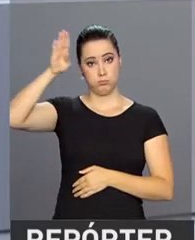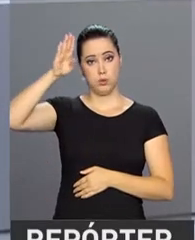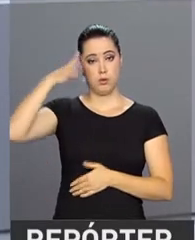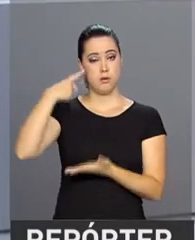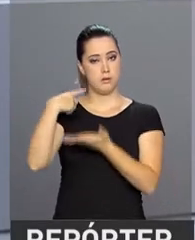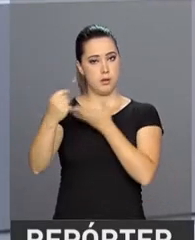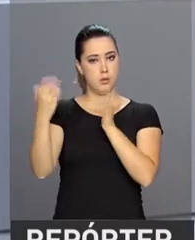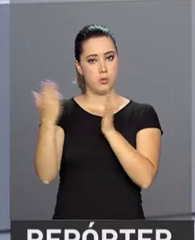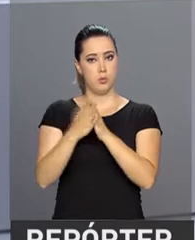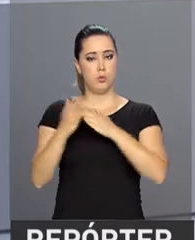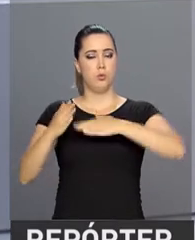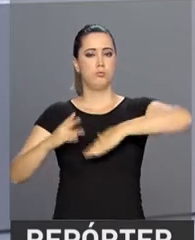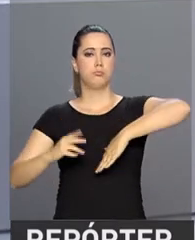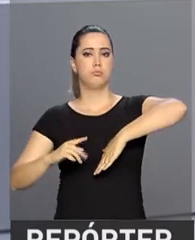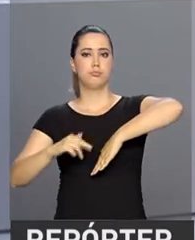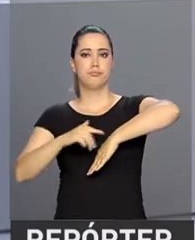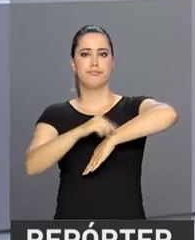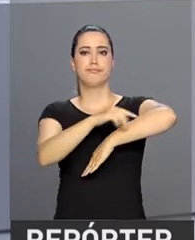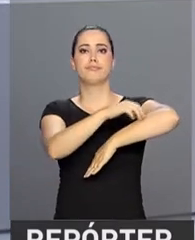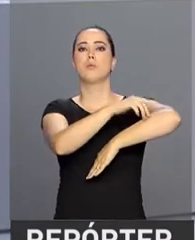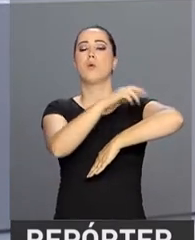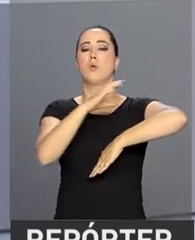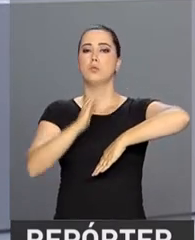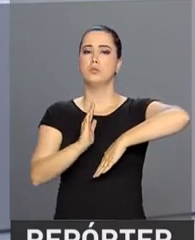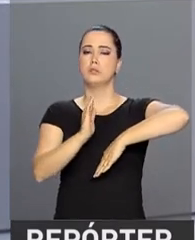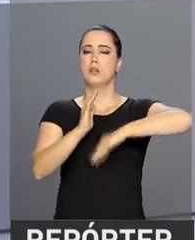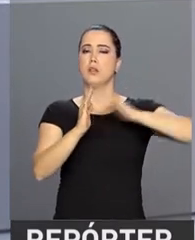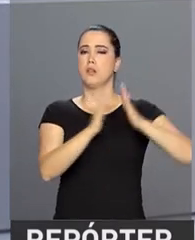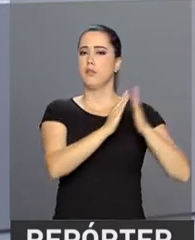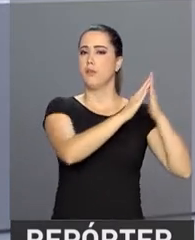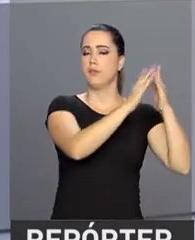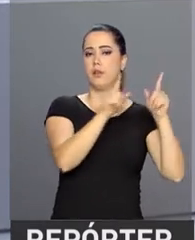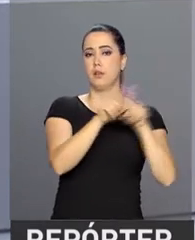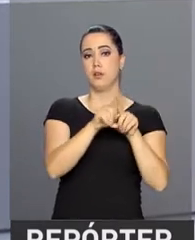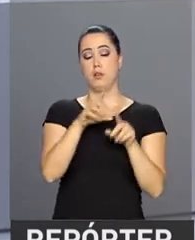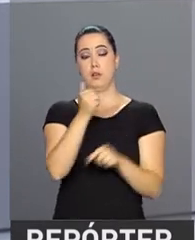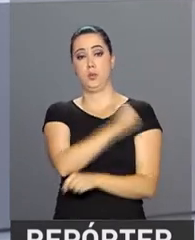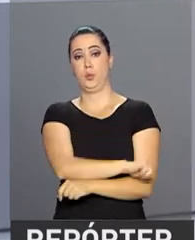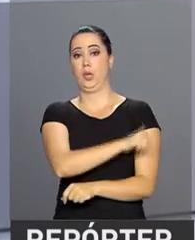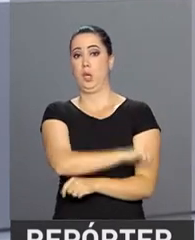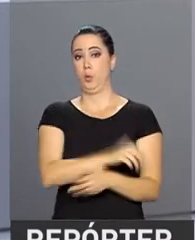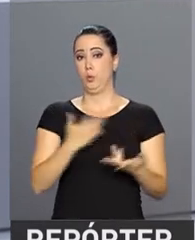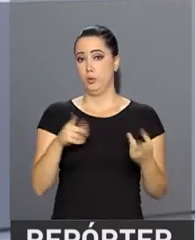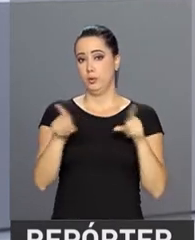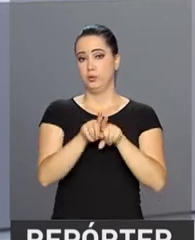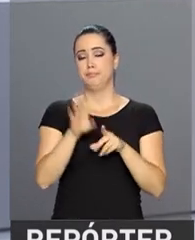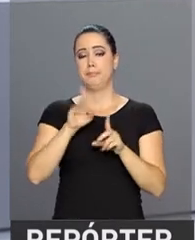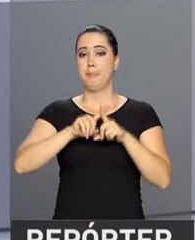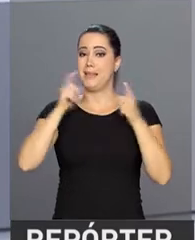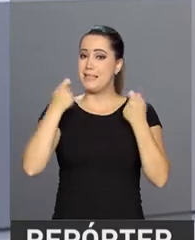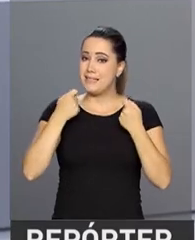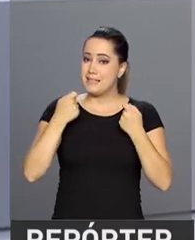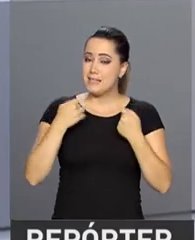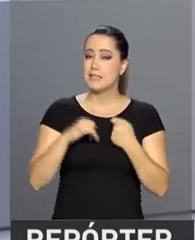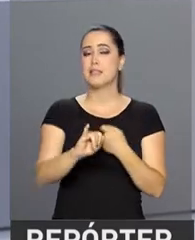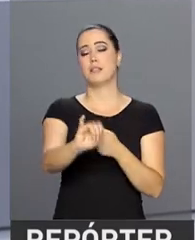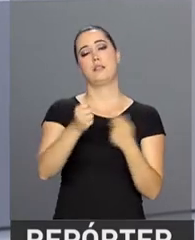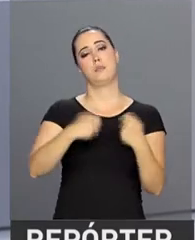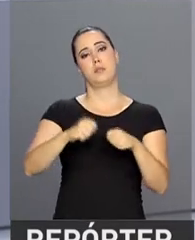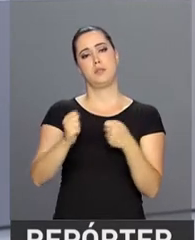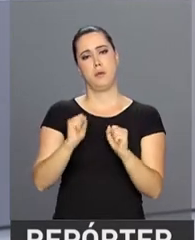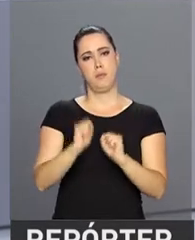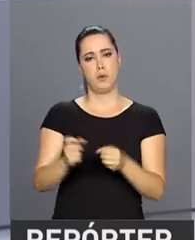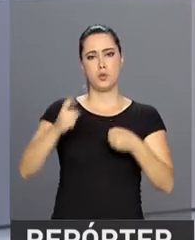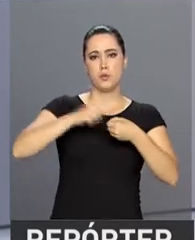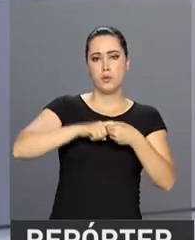saíram hoje da favela da Rocinha, no Rio de Janeiro, mas o governo federal garantiu que, se houver necessidade, as tropas podem voltar a